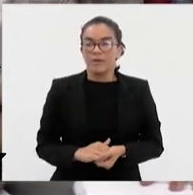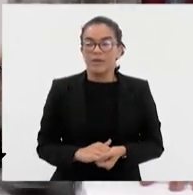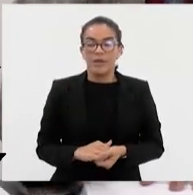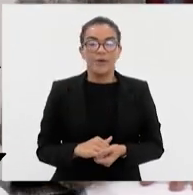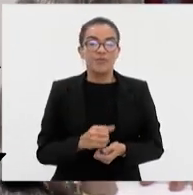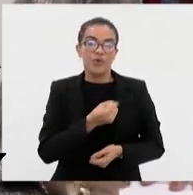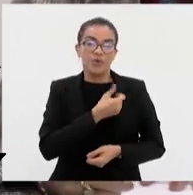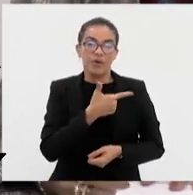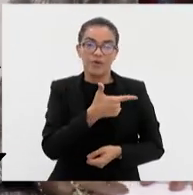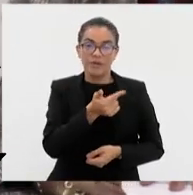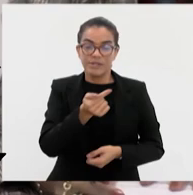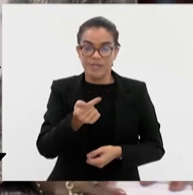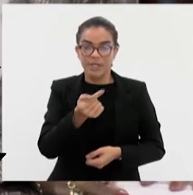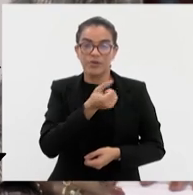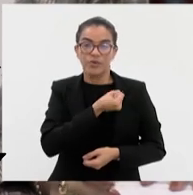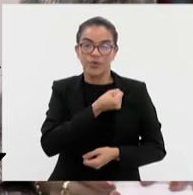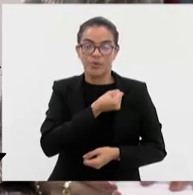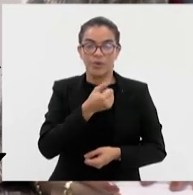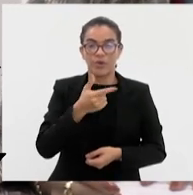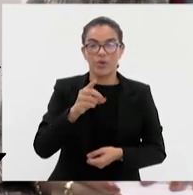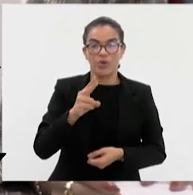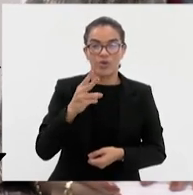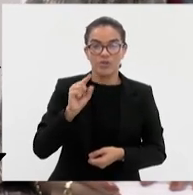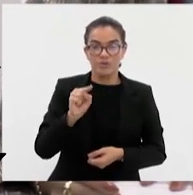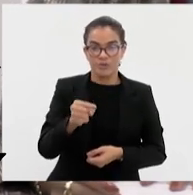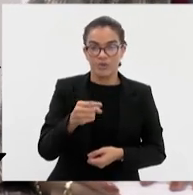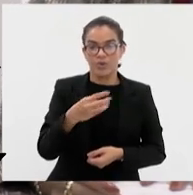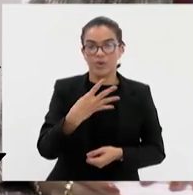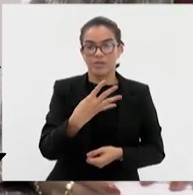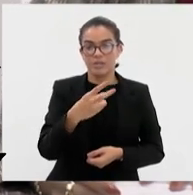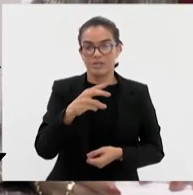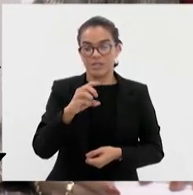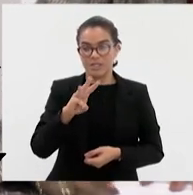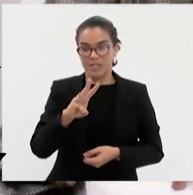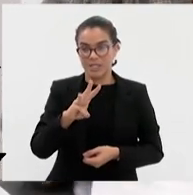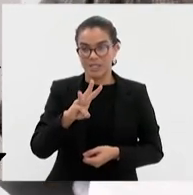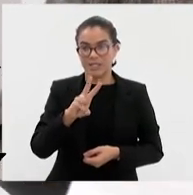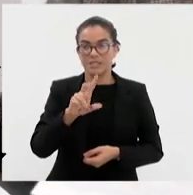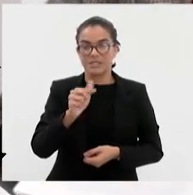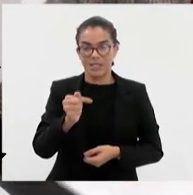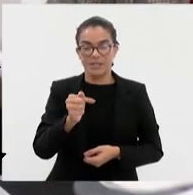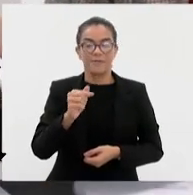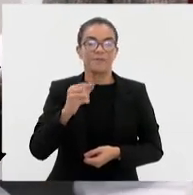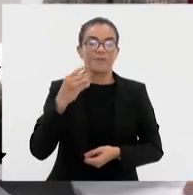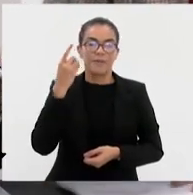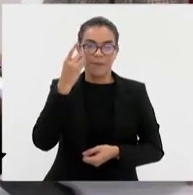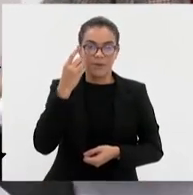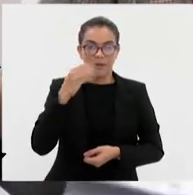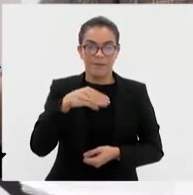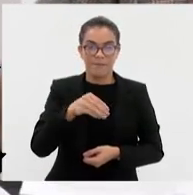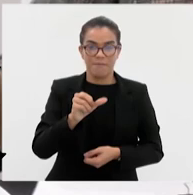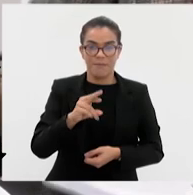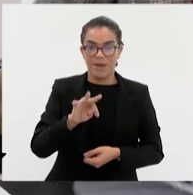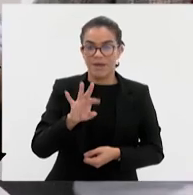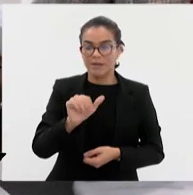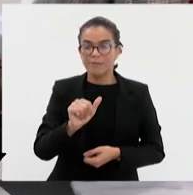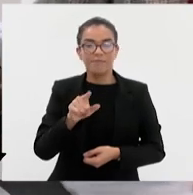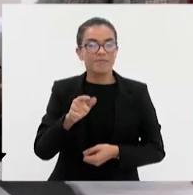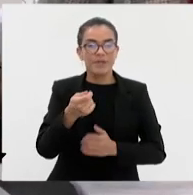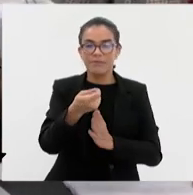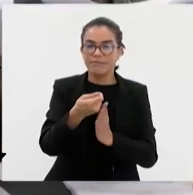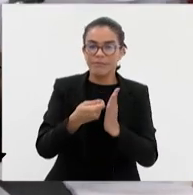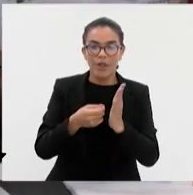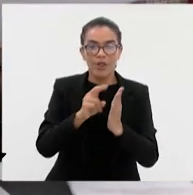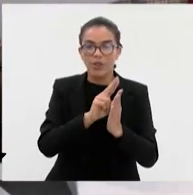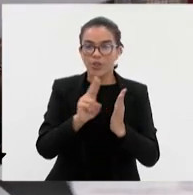Item 27 da pauta, projeto de lei número 2434, de 2023, de autoria da deputada Marta Rocha, que inscreve o